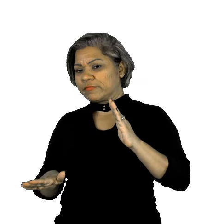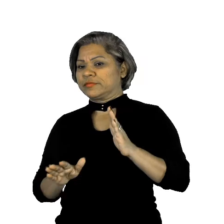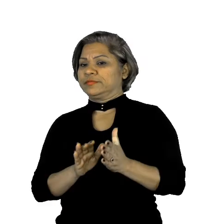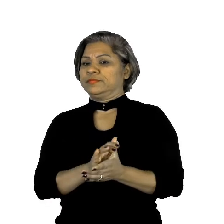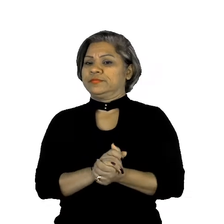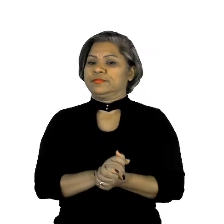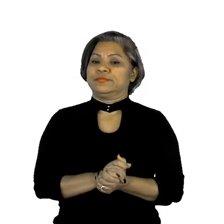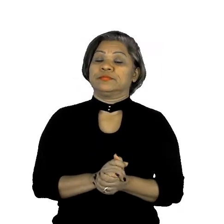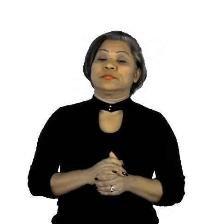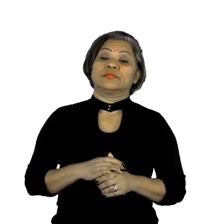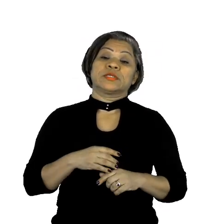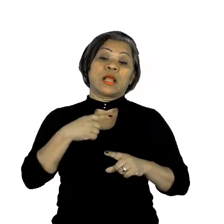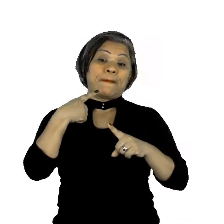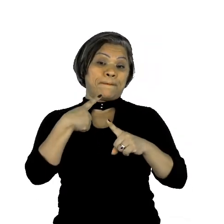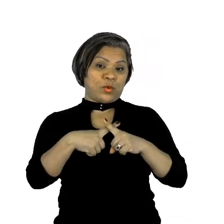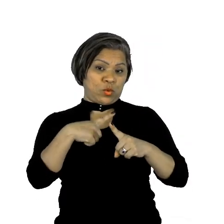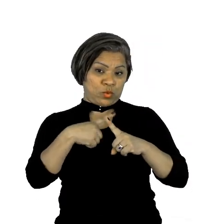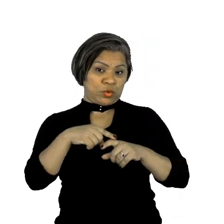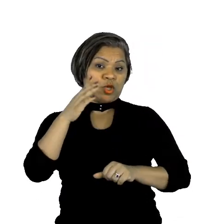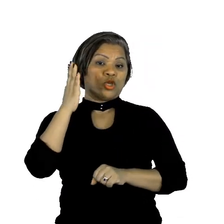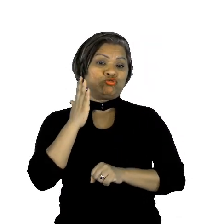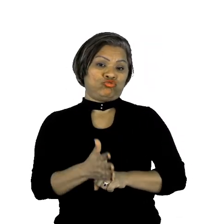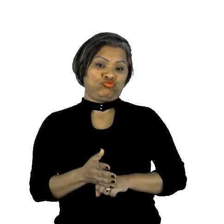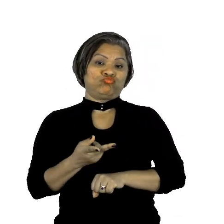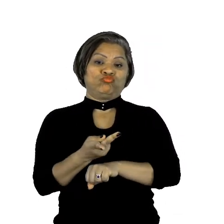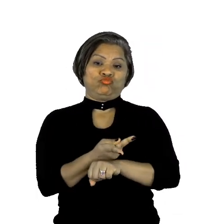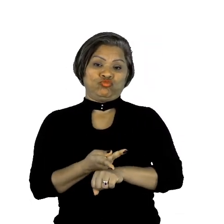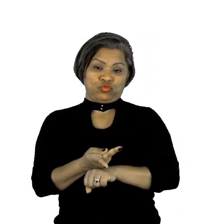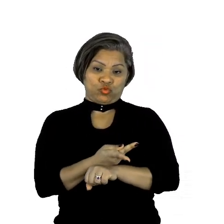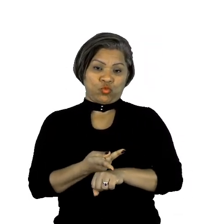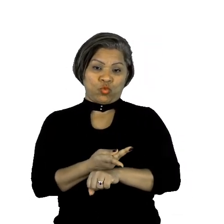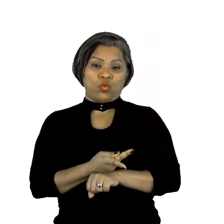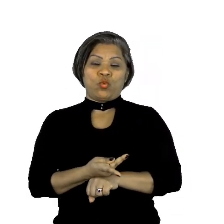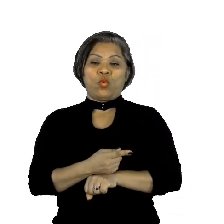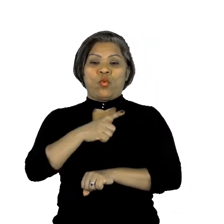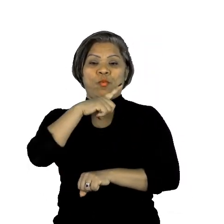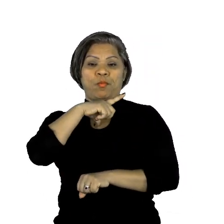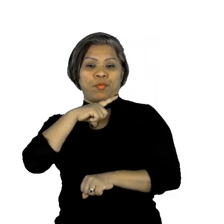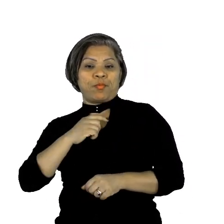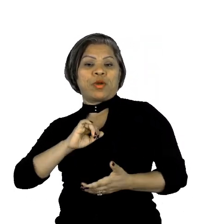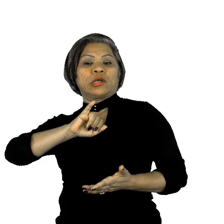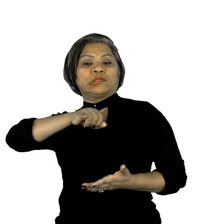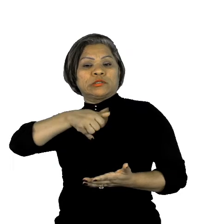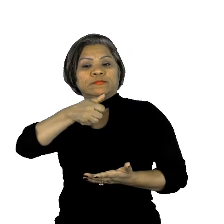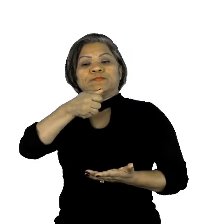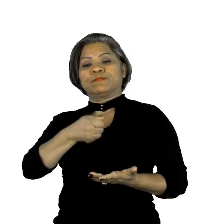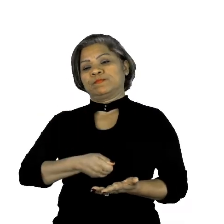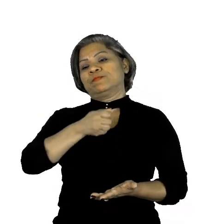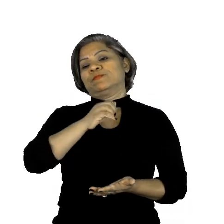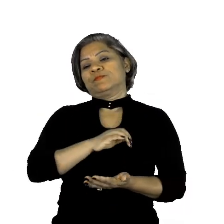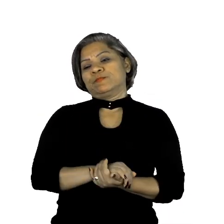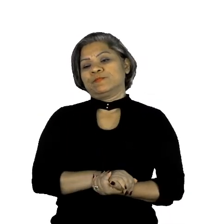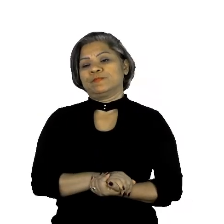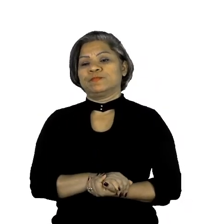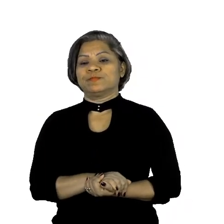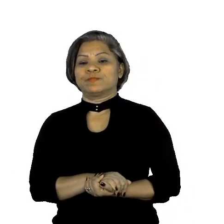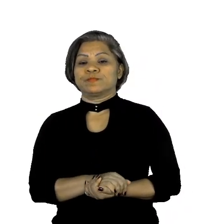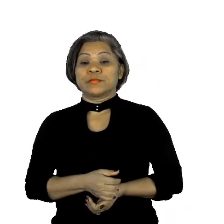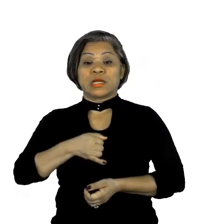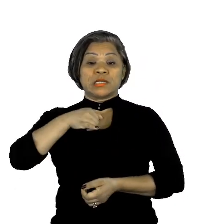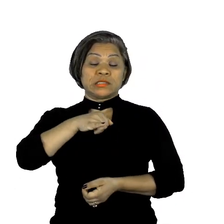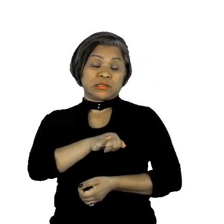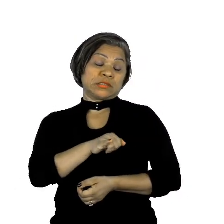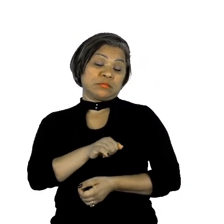uma justificativa para o aumento. Se fosse o caso, mas não tem, fecha aspas. O